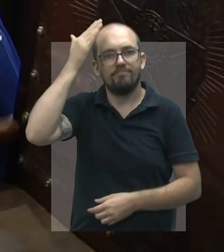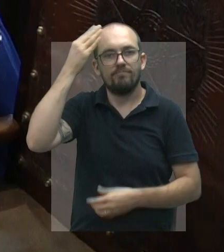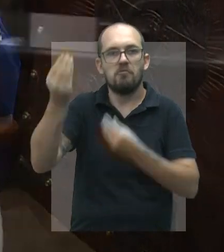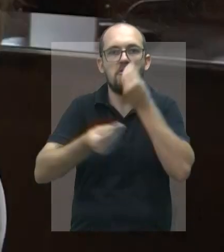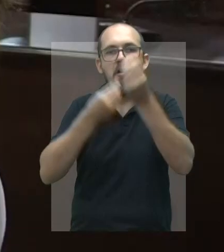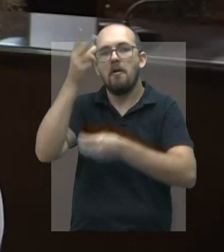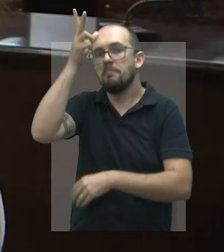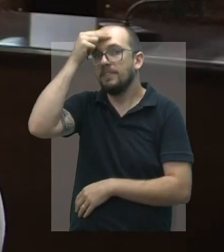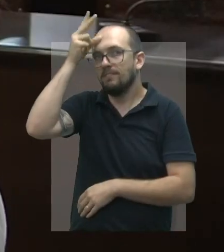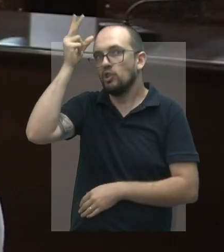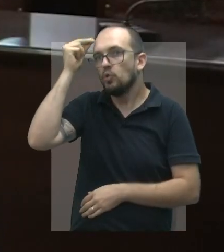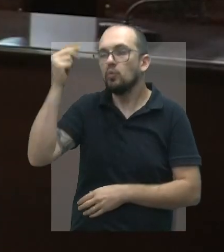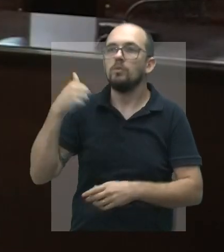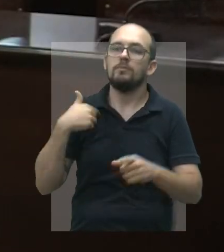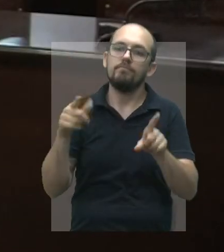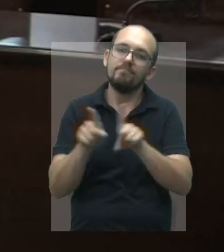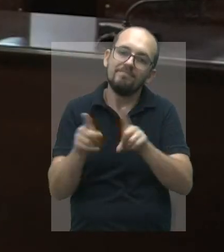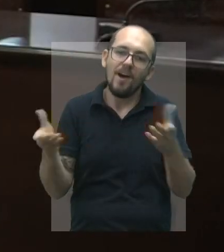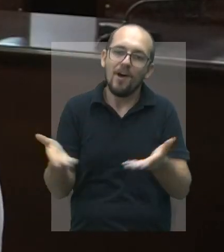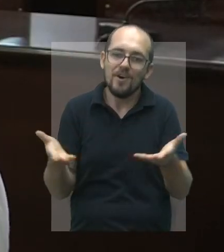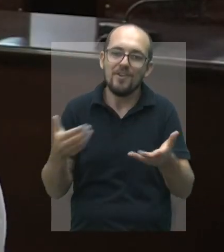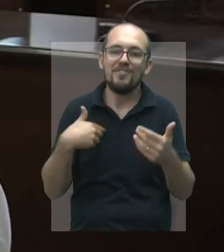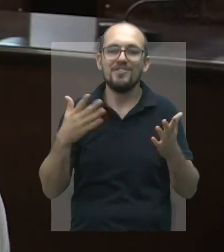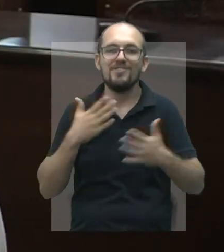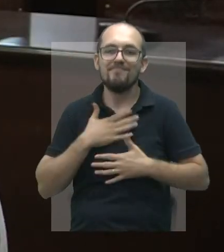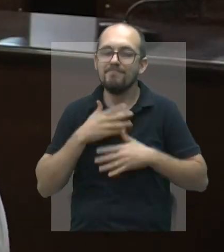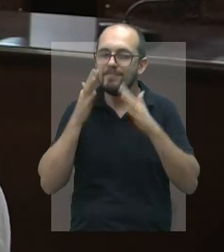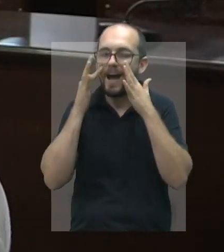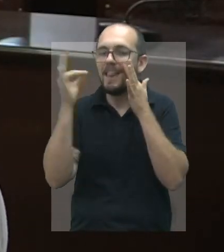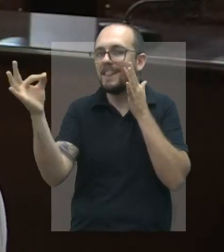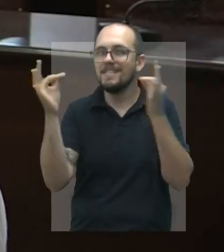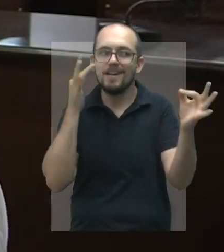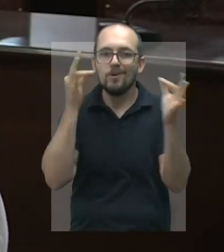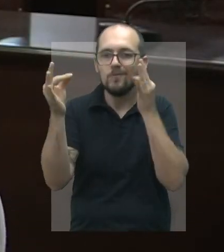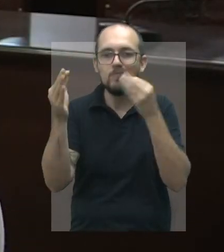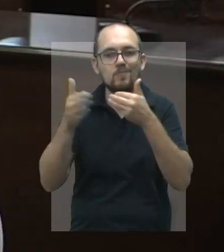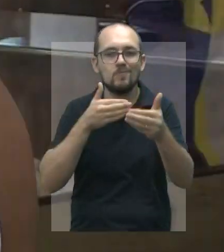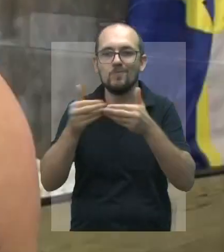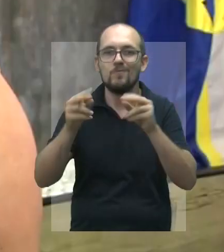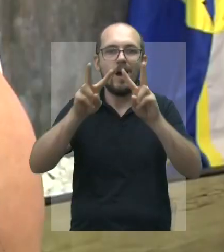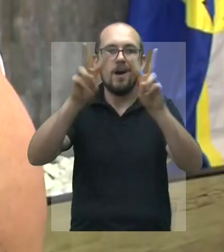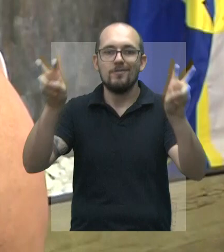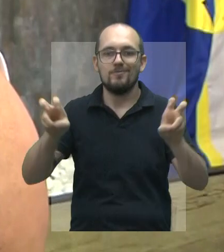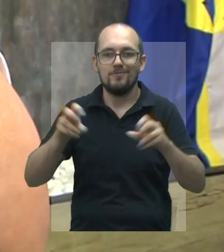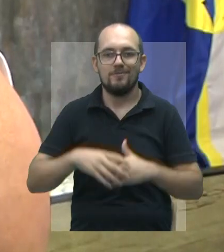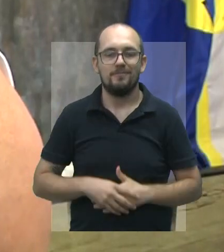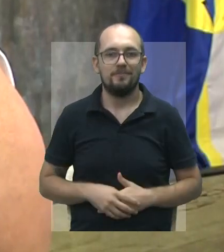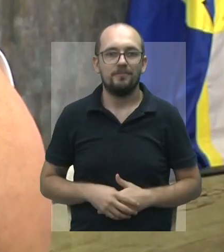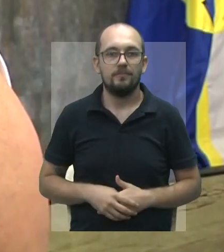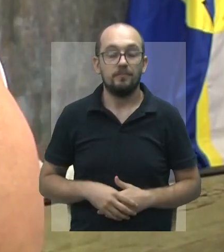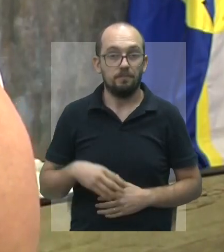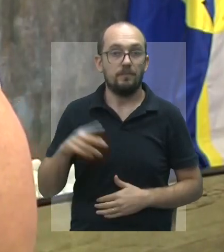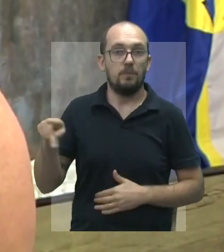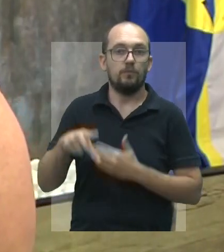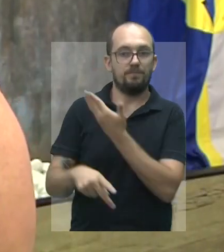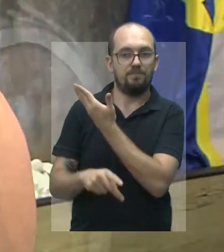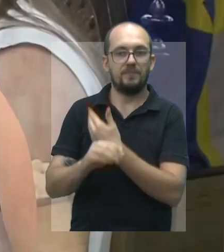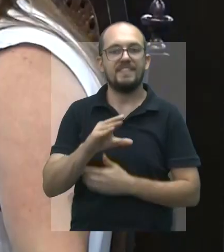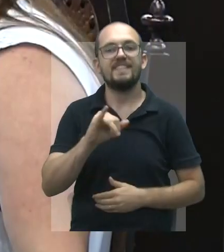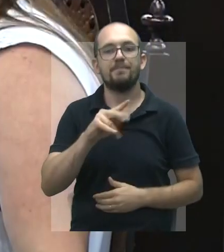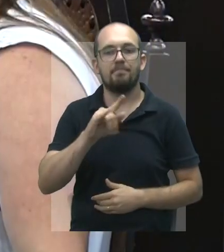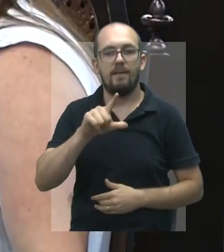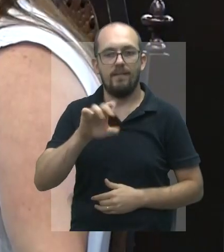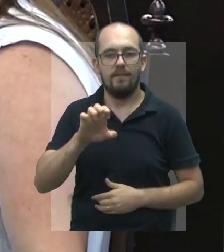prefeitura e agora eu já fico mais antenado com o assunto. A professora Cibele ressalta o